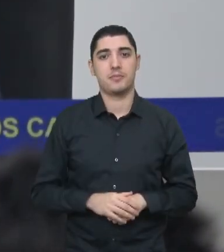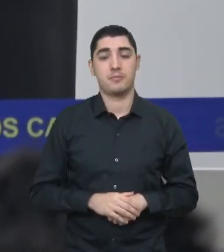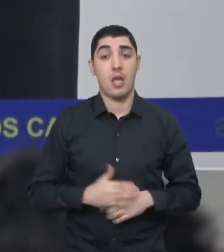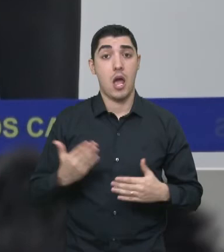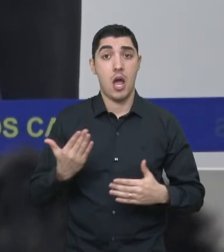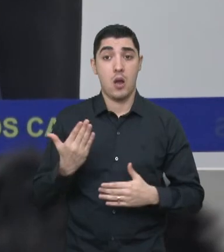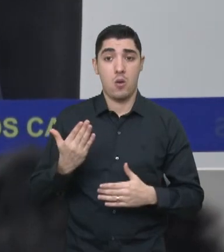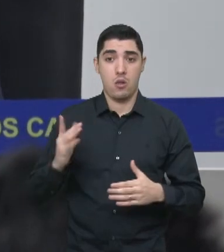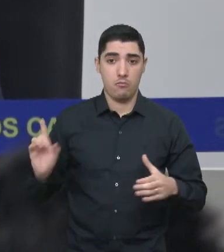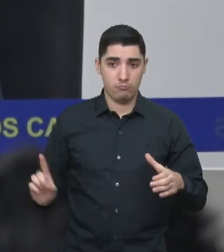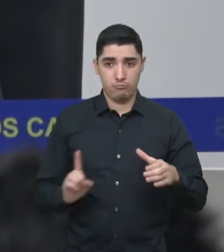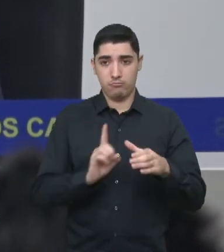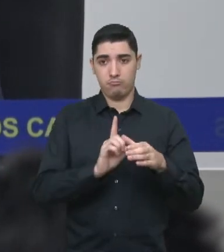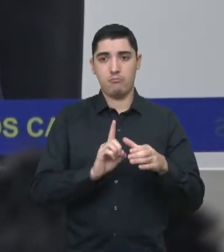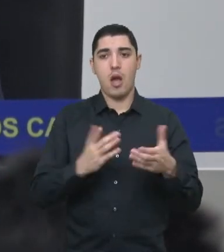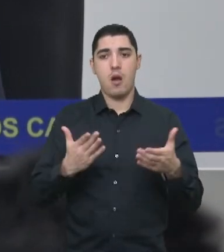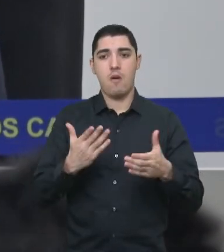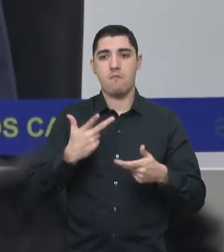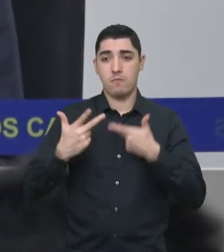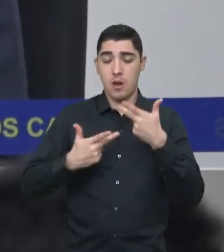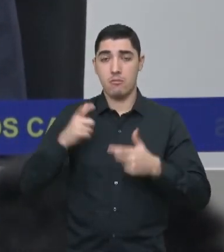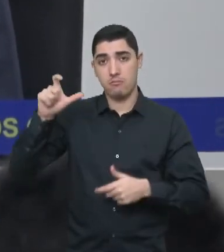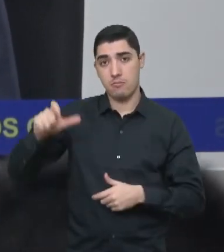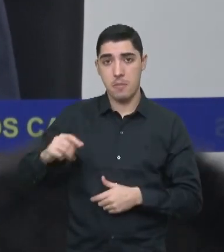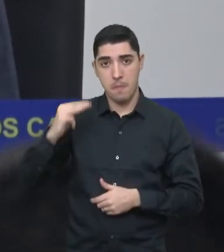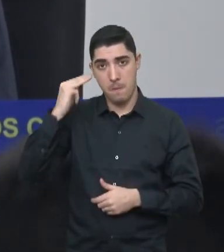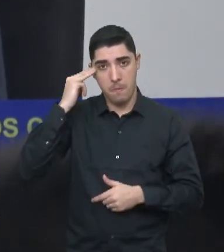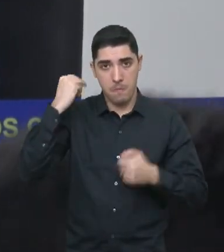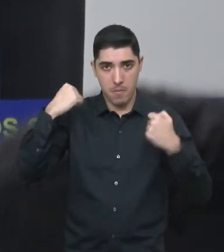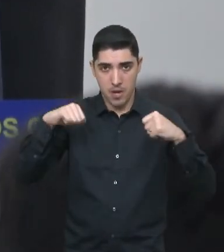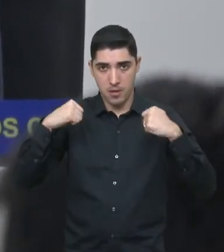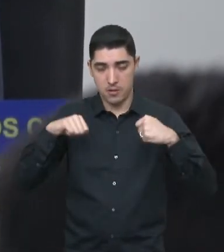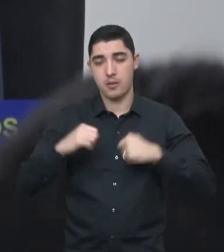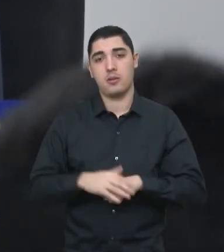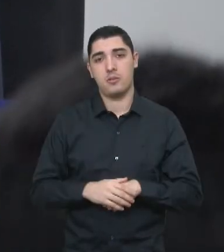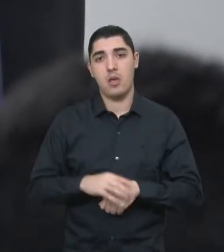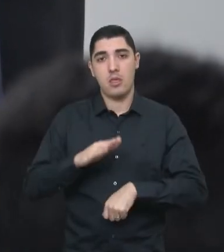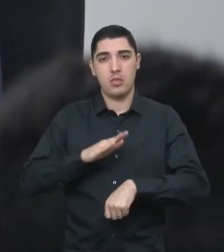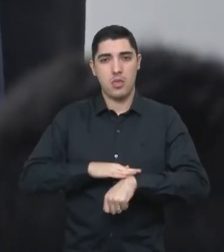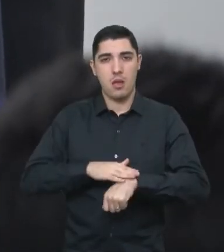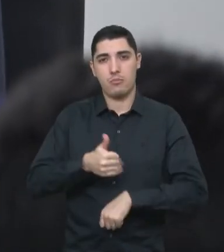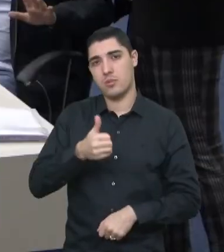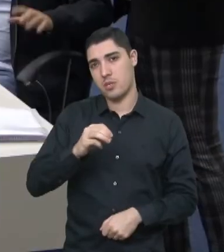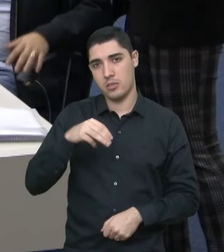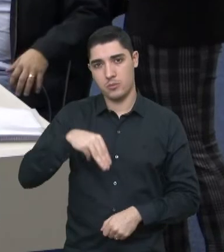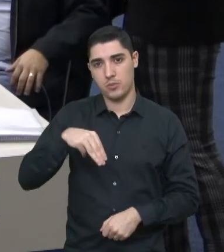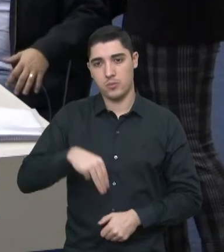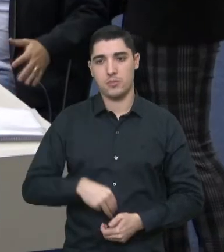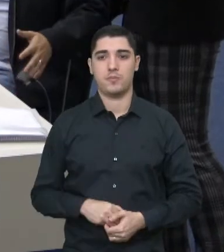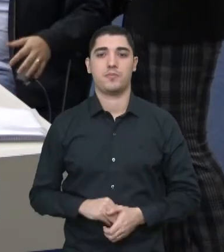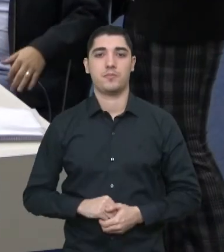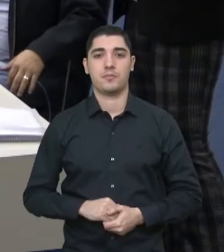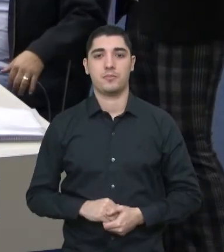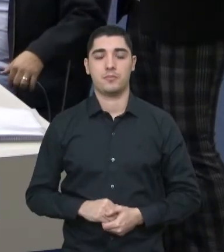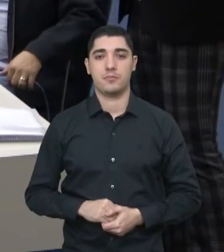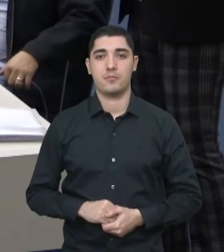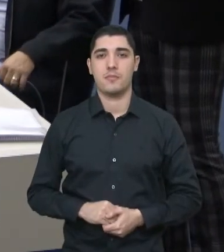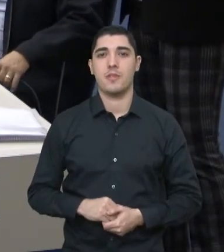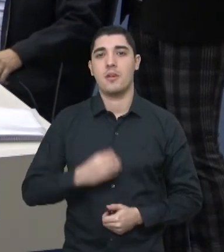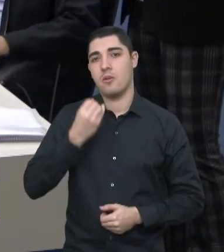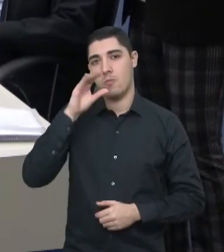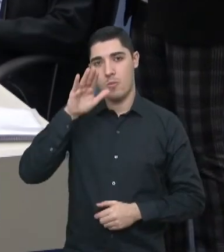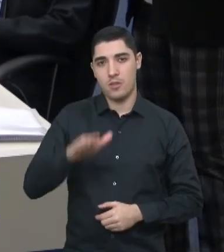falar no Pinga Fogo, Marcão da Academia, com tempo de 10 minutos. Boa tarde, senhor